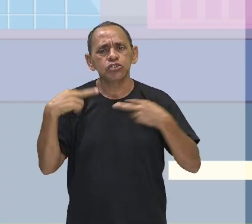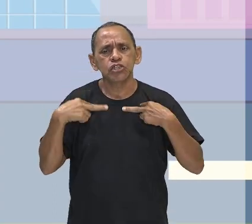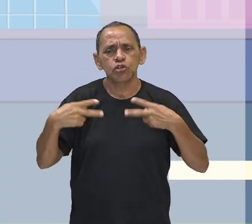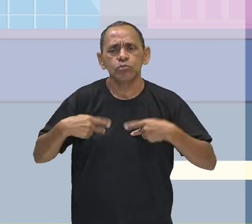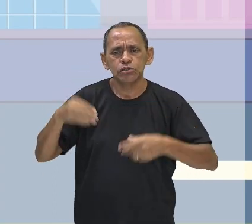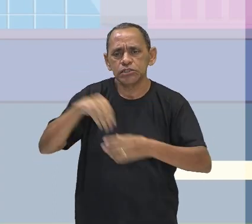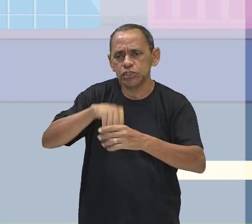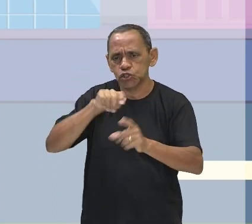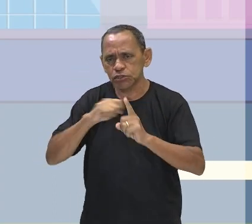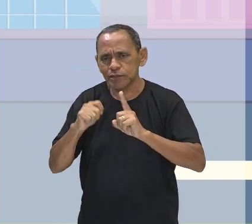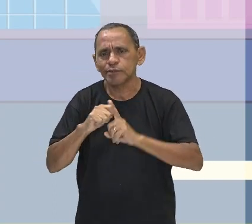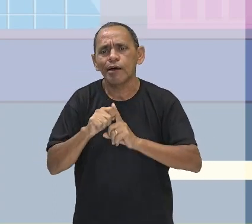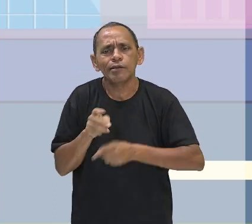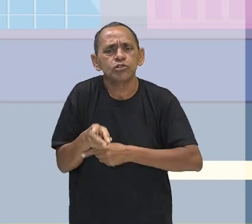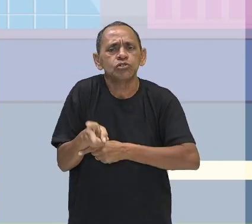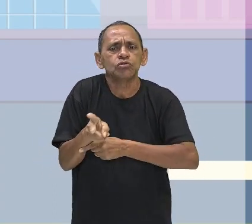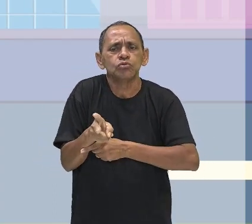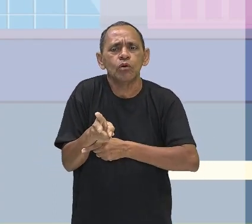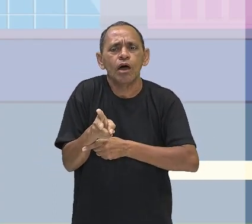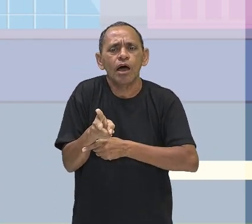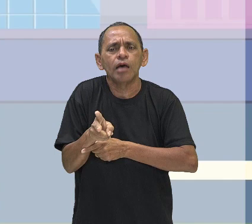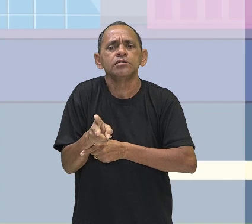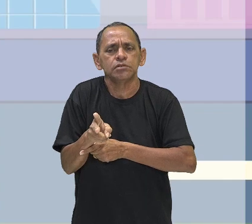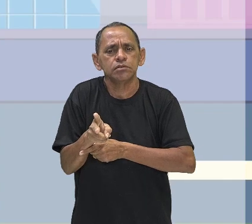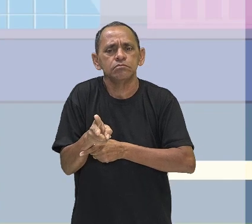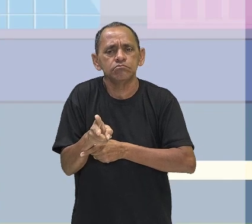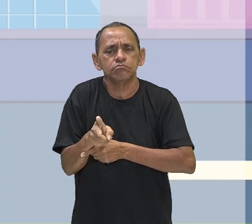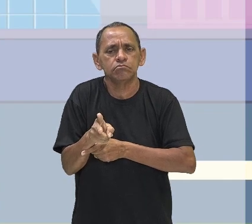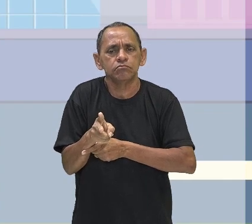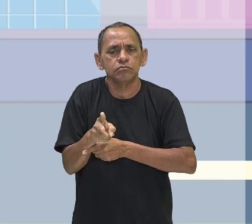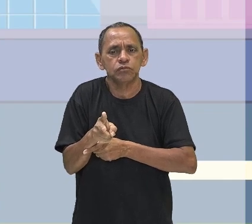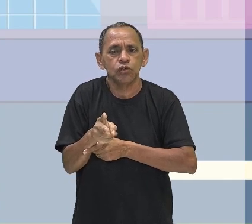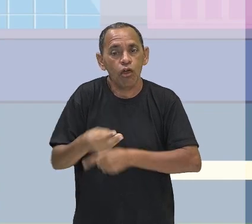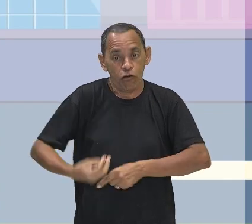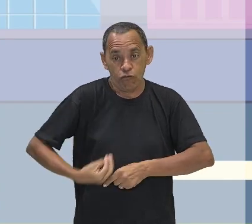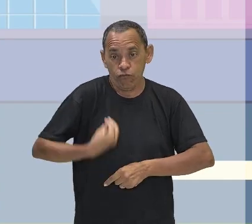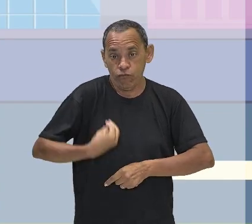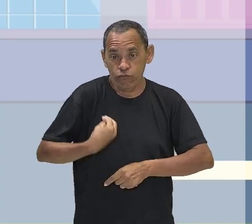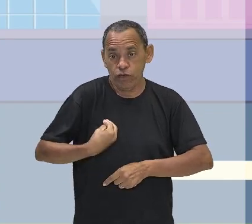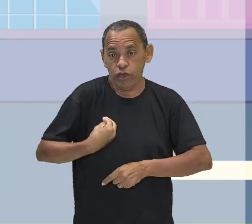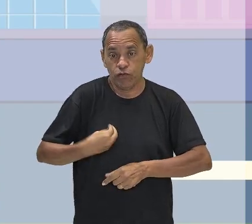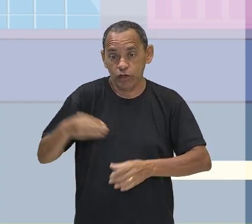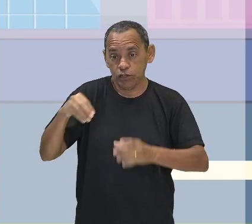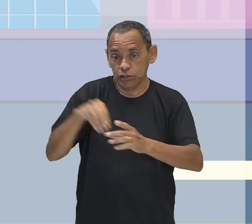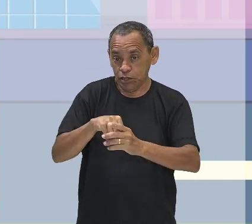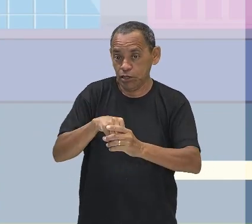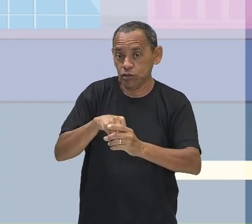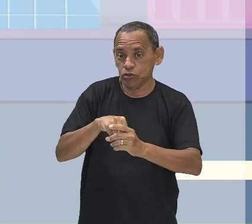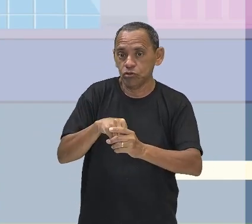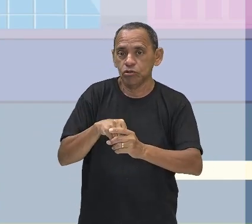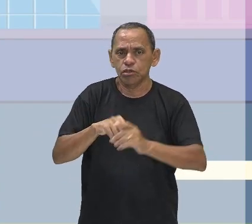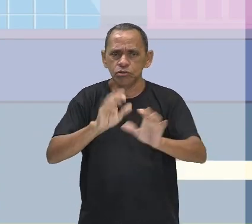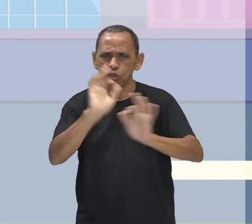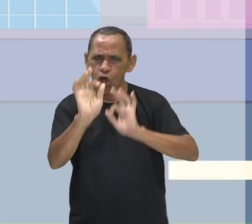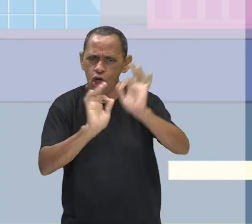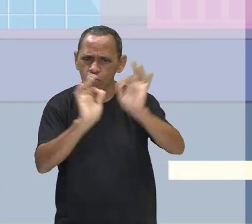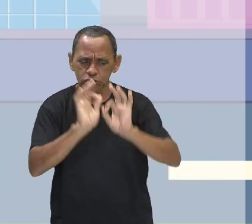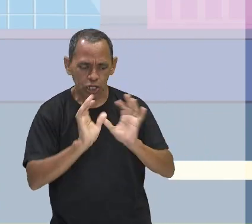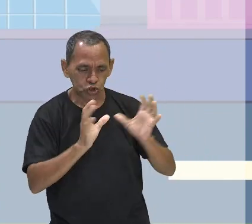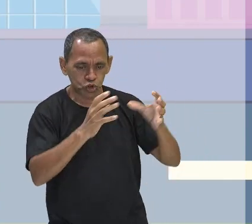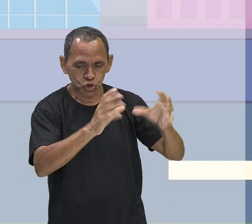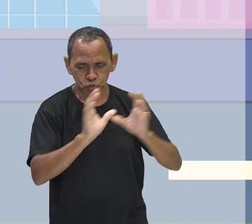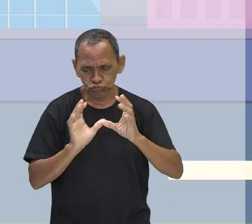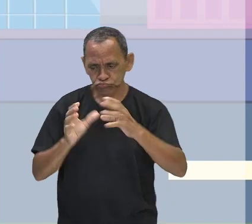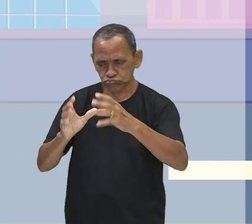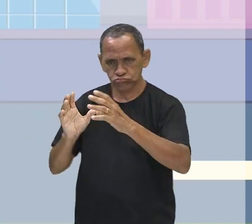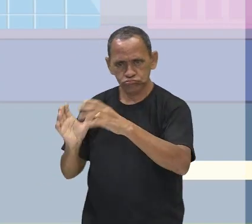sociedade continuasse presente, viva e organizando os grupamentos sociais,